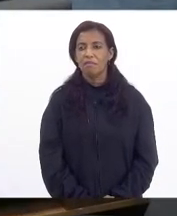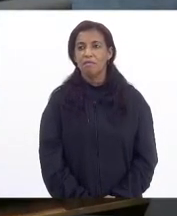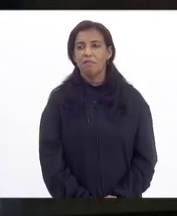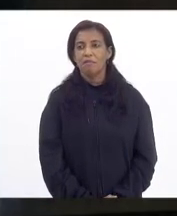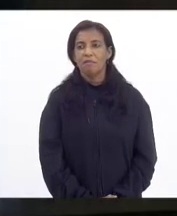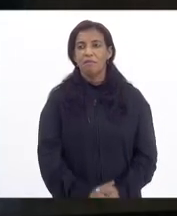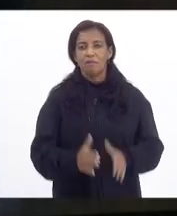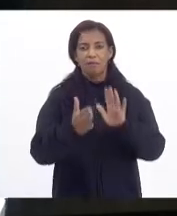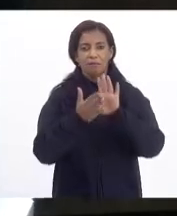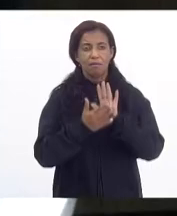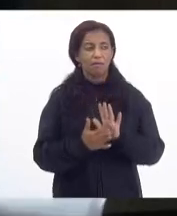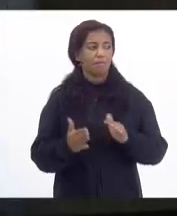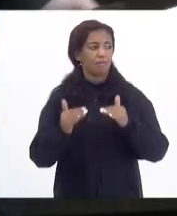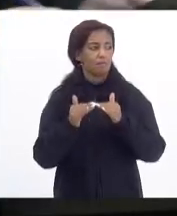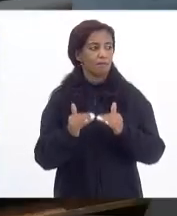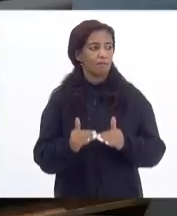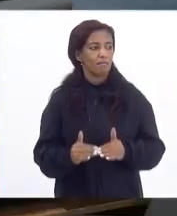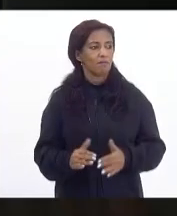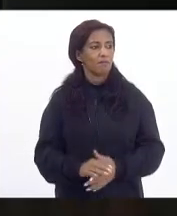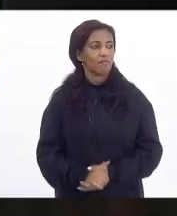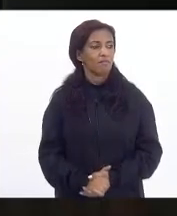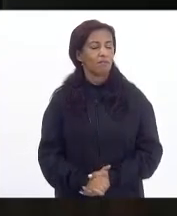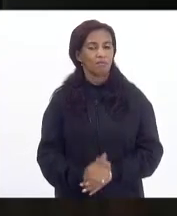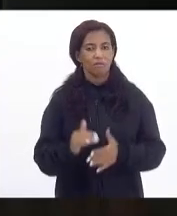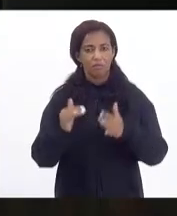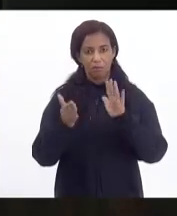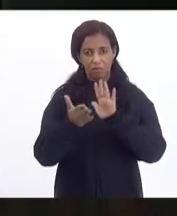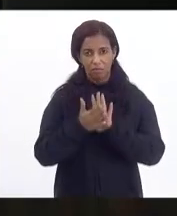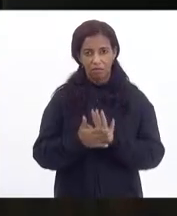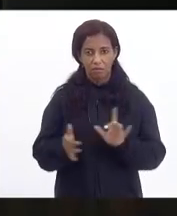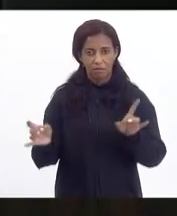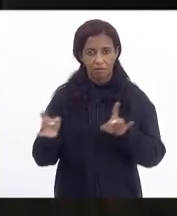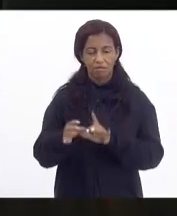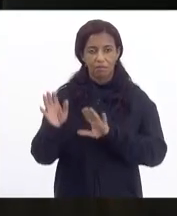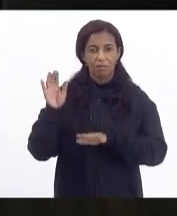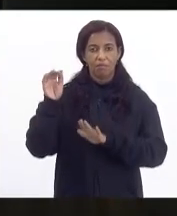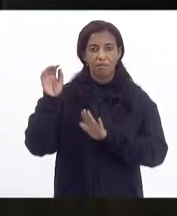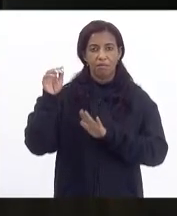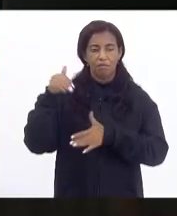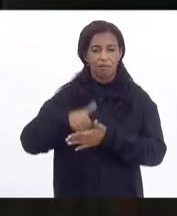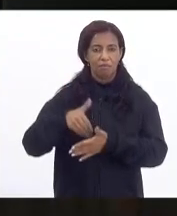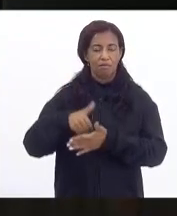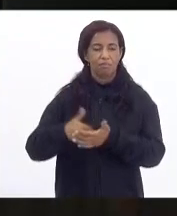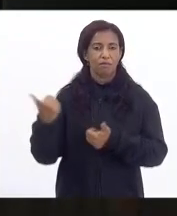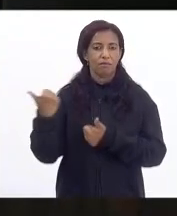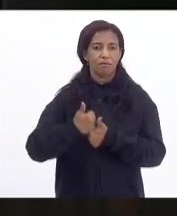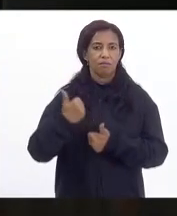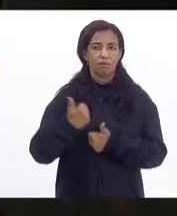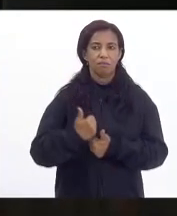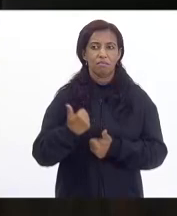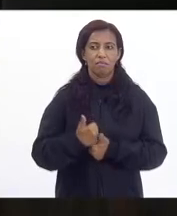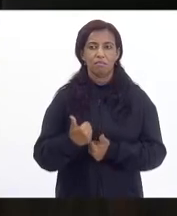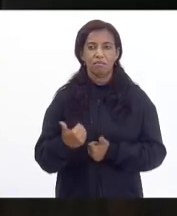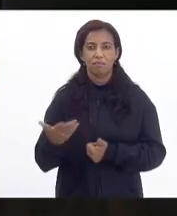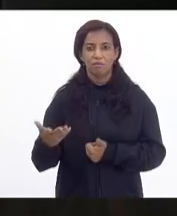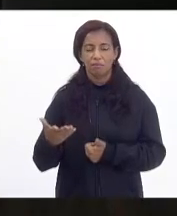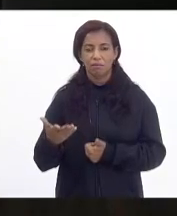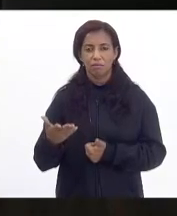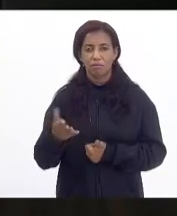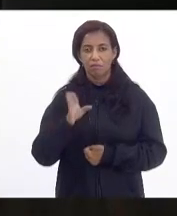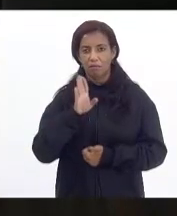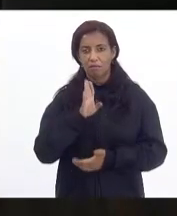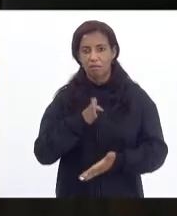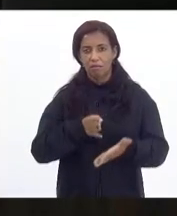Parecer favorável, presidente. Com os pareceres emitidos, em votação, substitutivo, os senhores que aprovam,